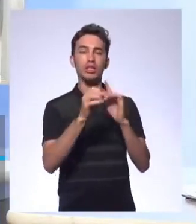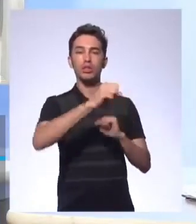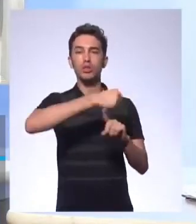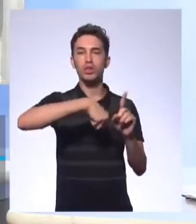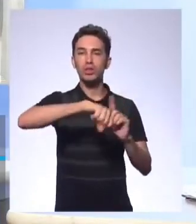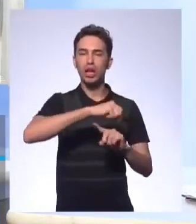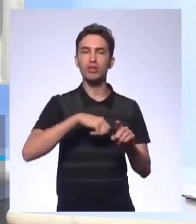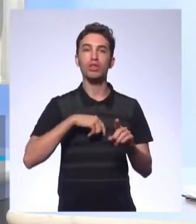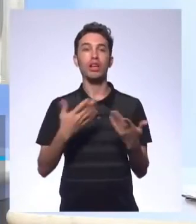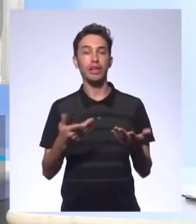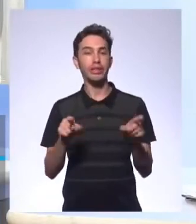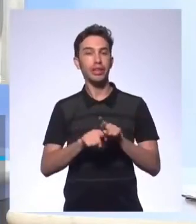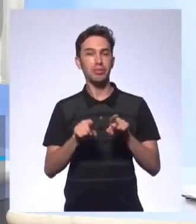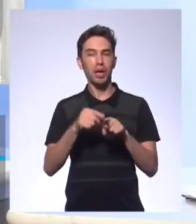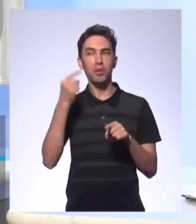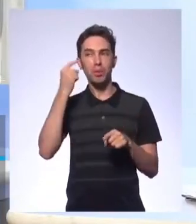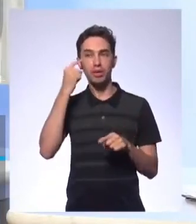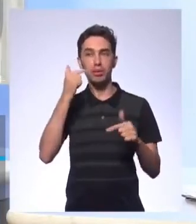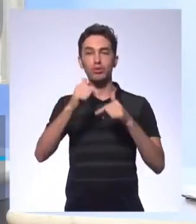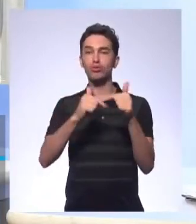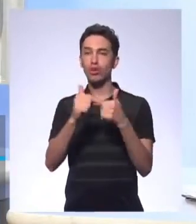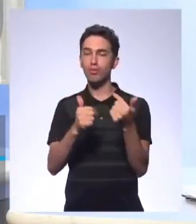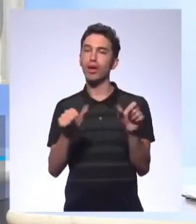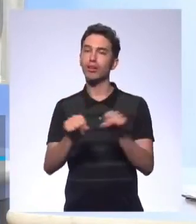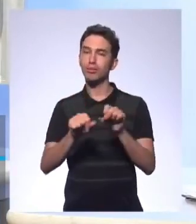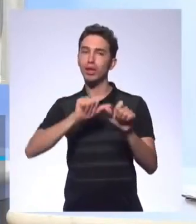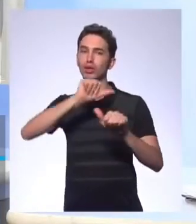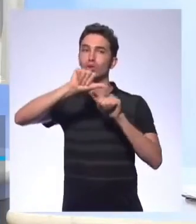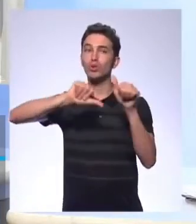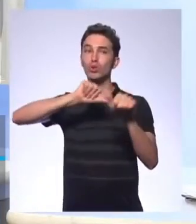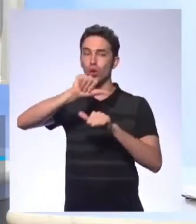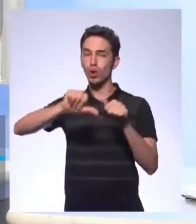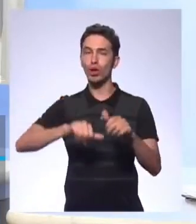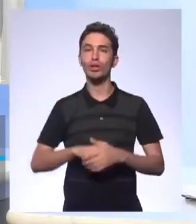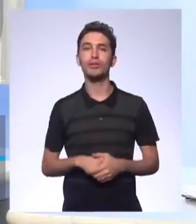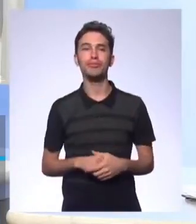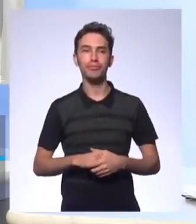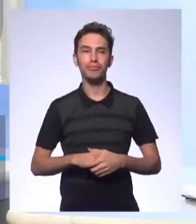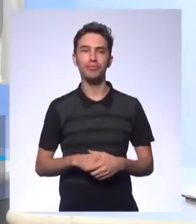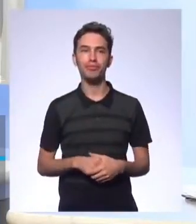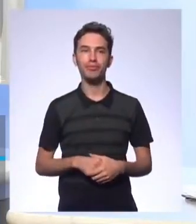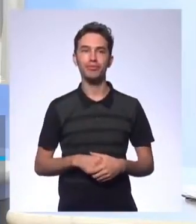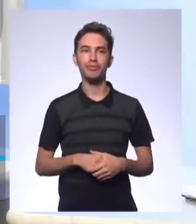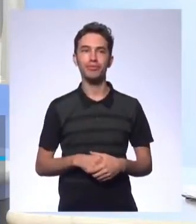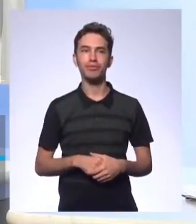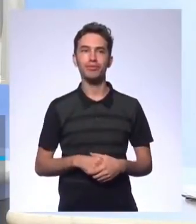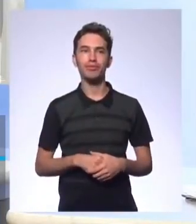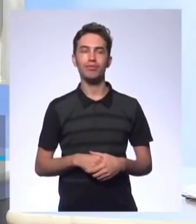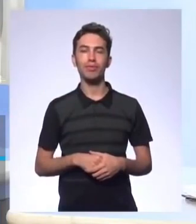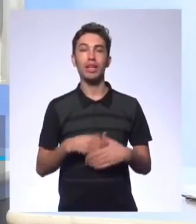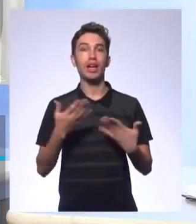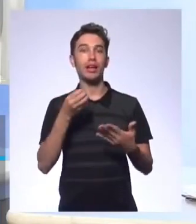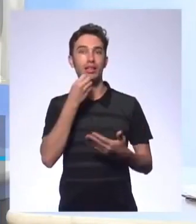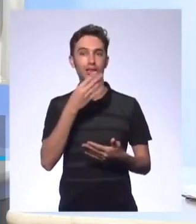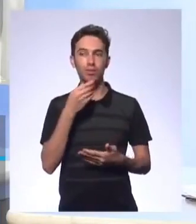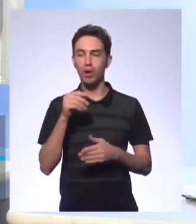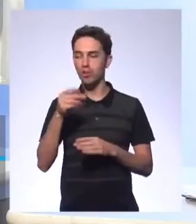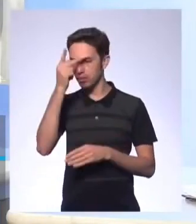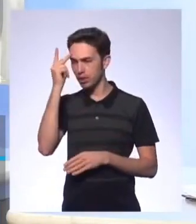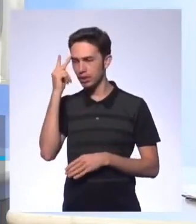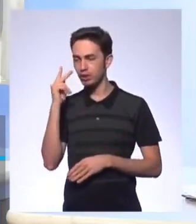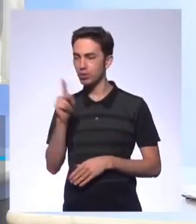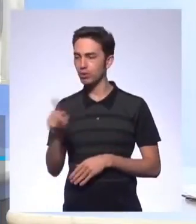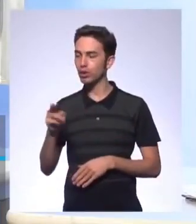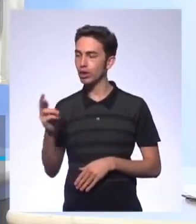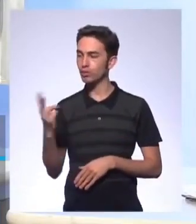começou a falar de trabalho. Até aqui tudo bem, pessoal? Como que ótima explicação. Que bom que vocês estão entendendo. Se não entenderem, pode falar que a gente